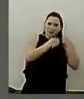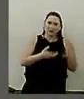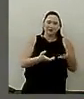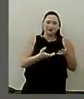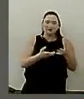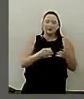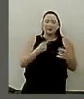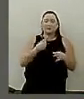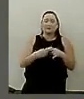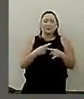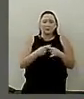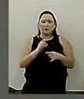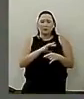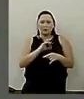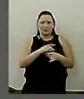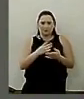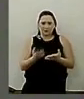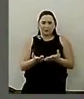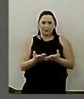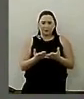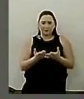Por que vocês têm medo de mim?